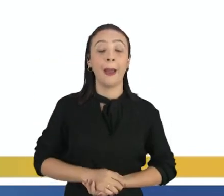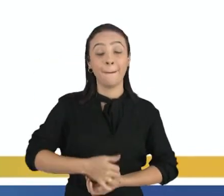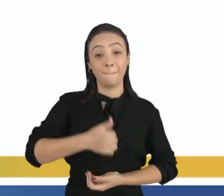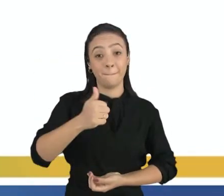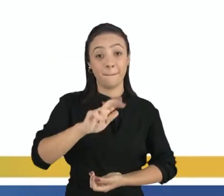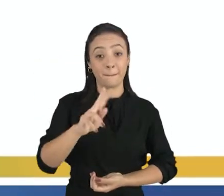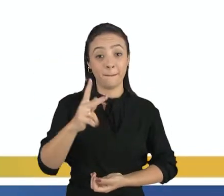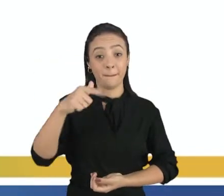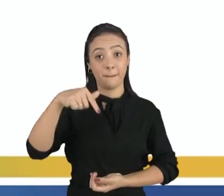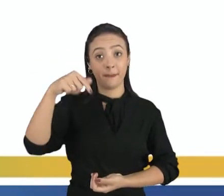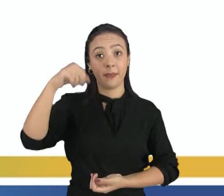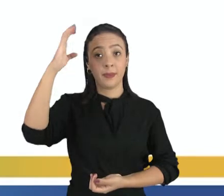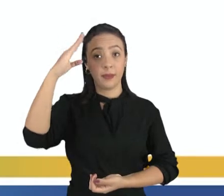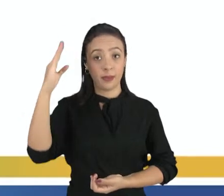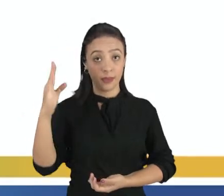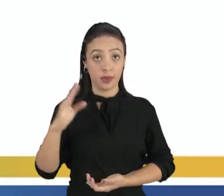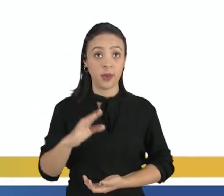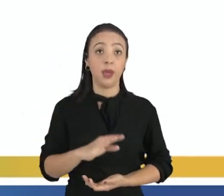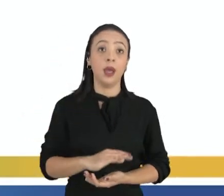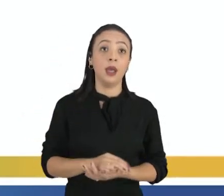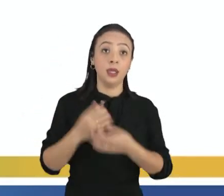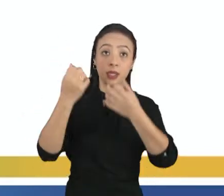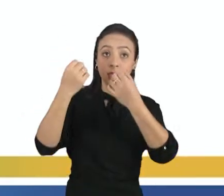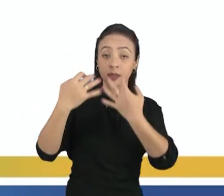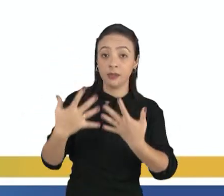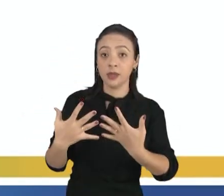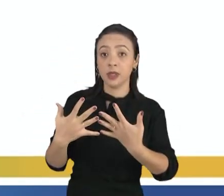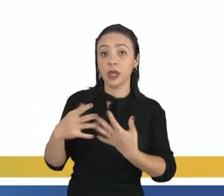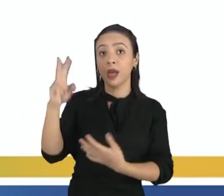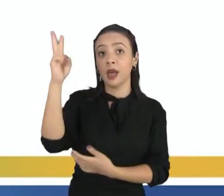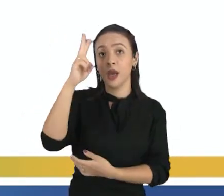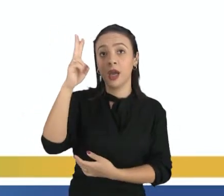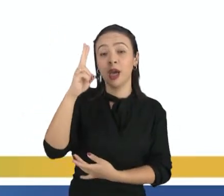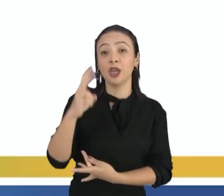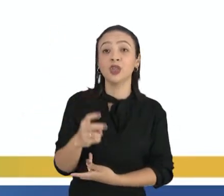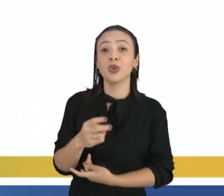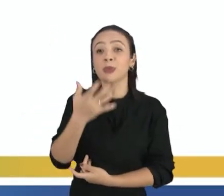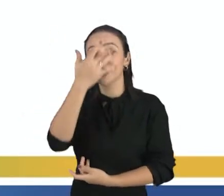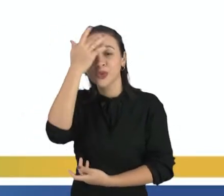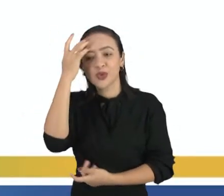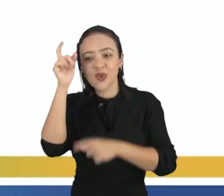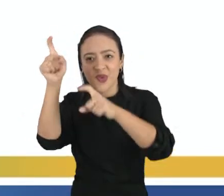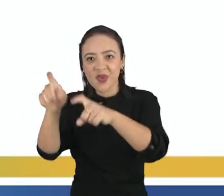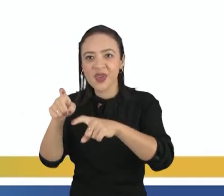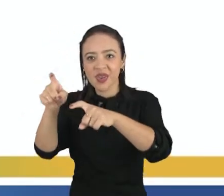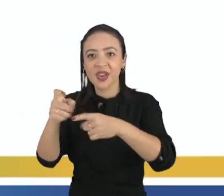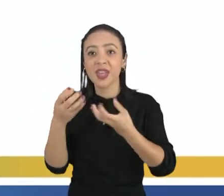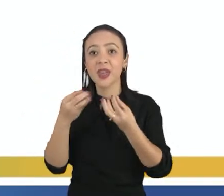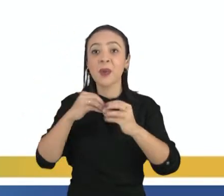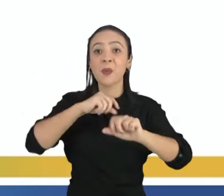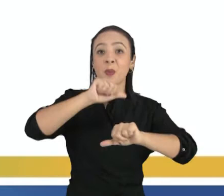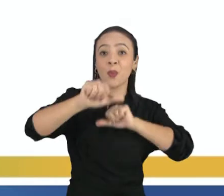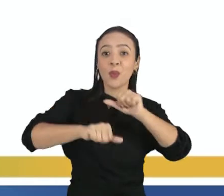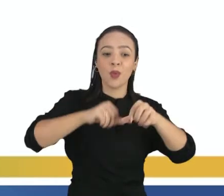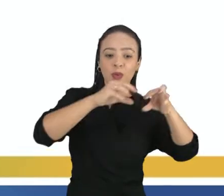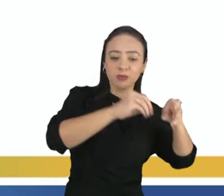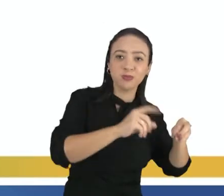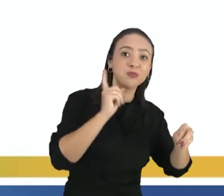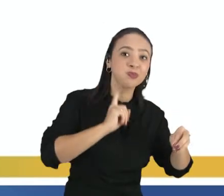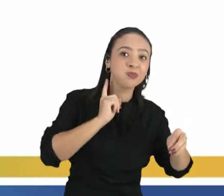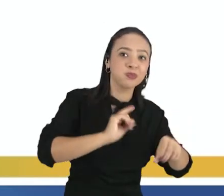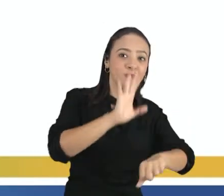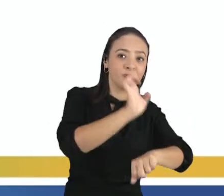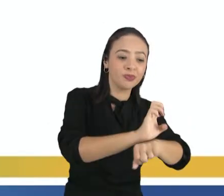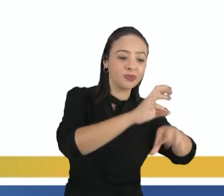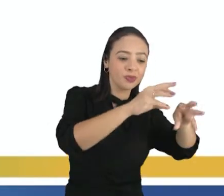obra, o pioneiro da nona arte conta a história do caipira Inhoquim, que troca a vida do campo, né, de Minas Gerais,